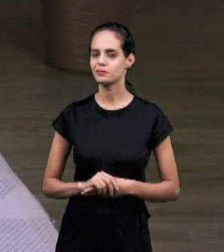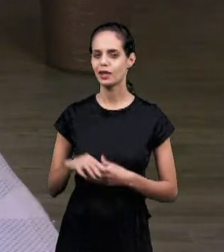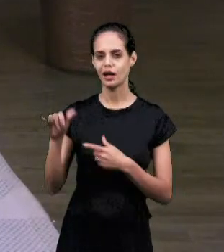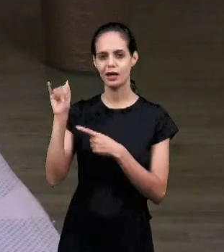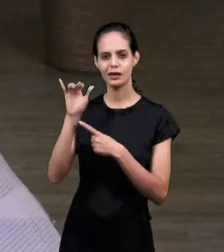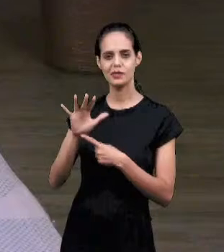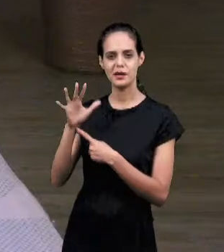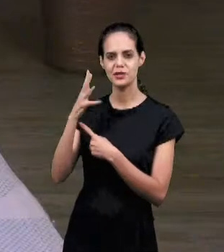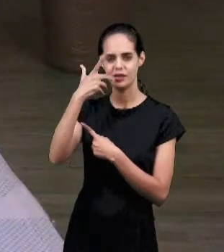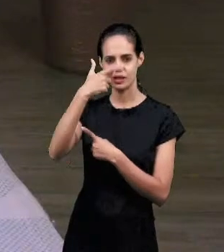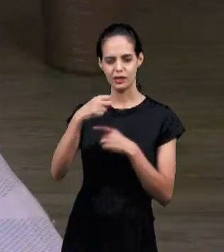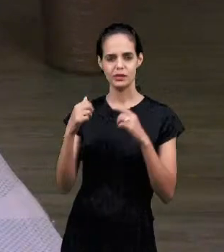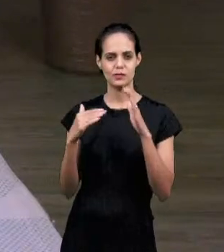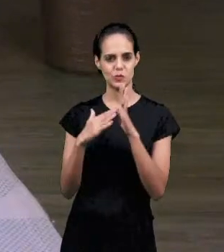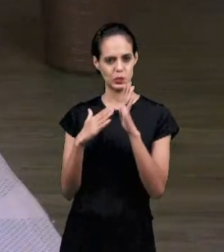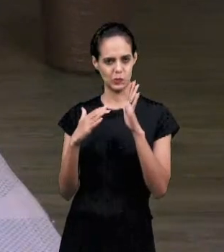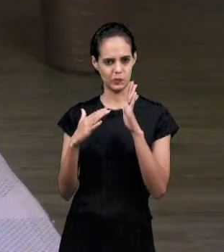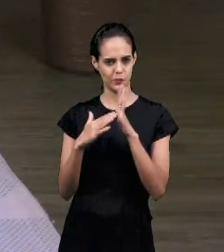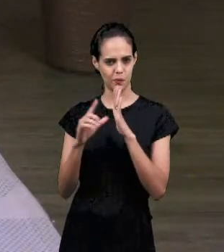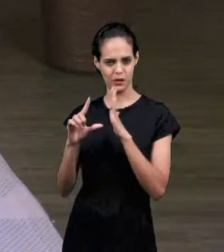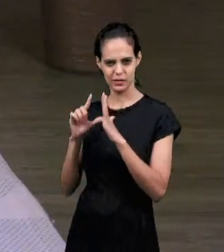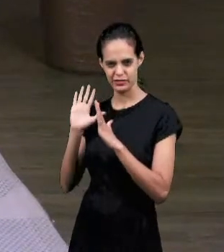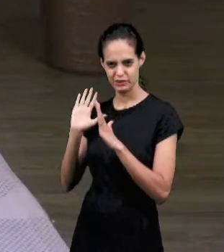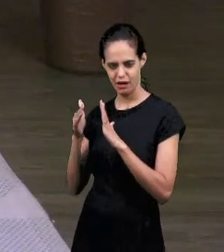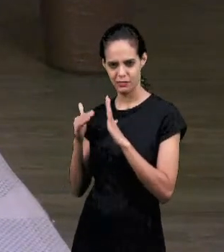imagens, né? Esse formato que